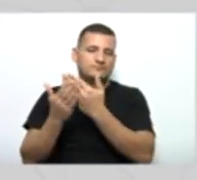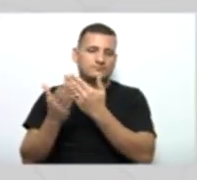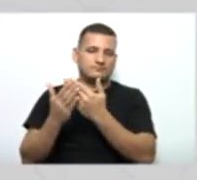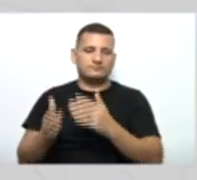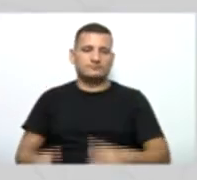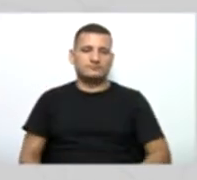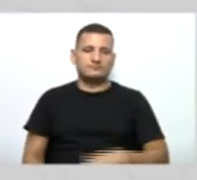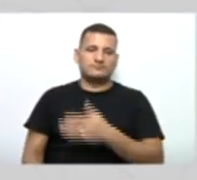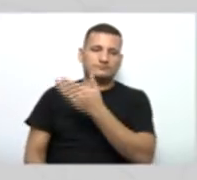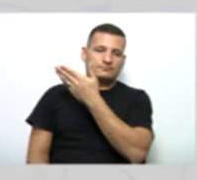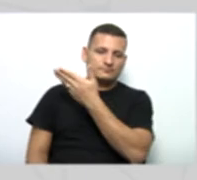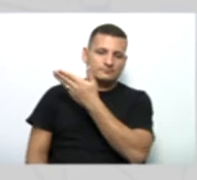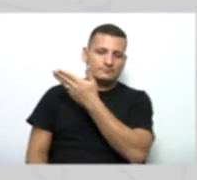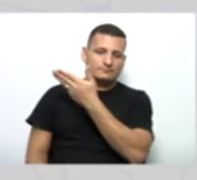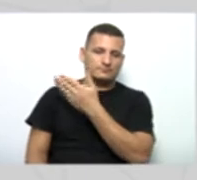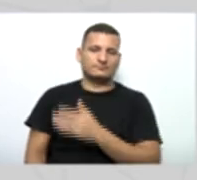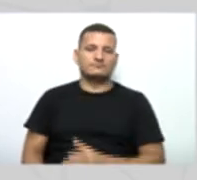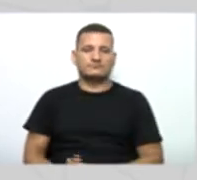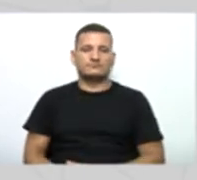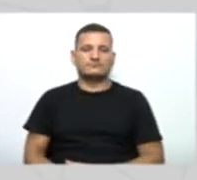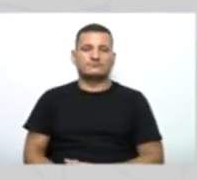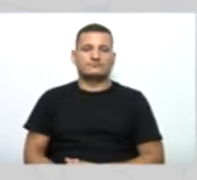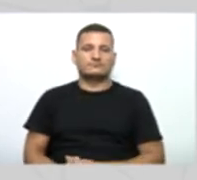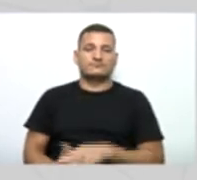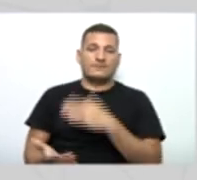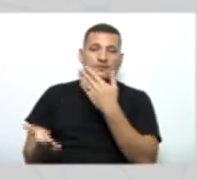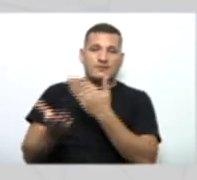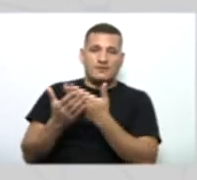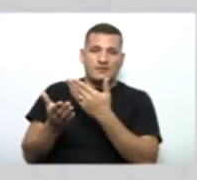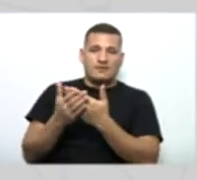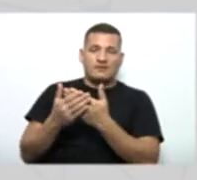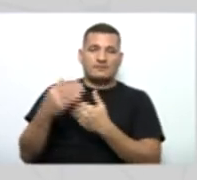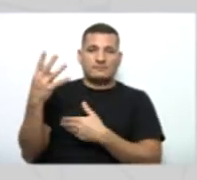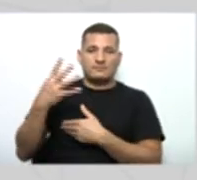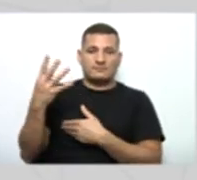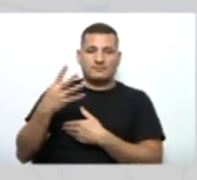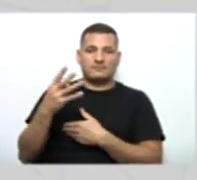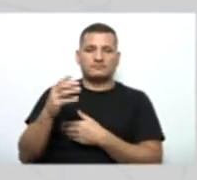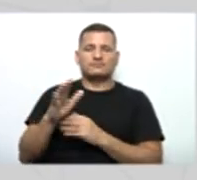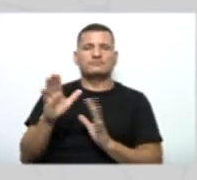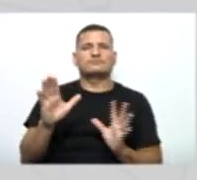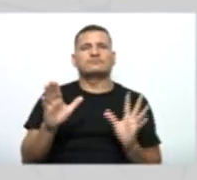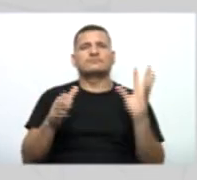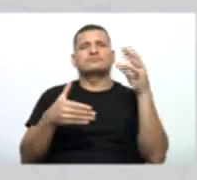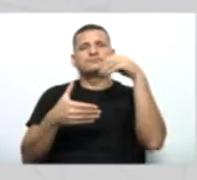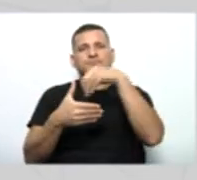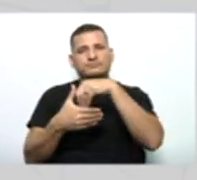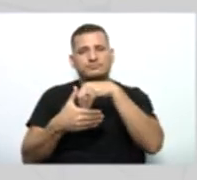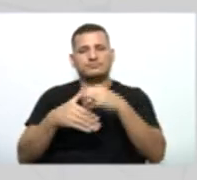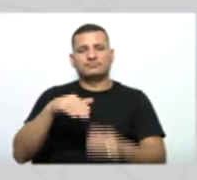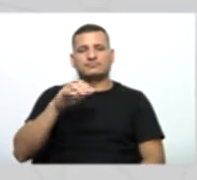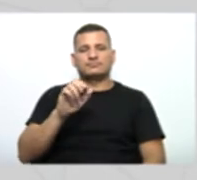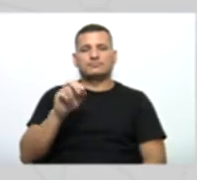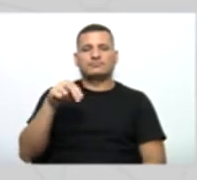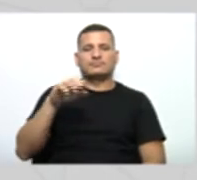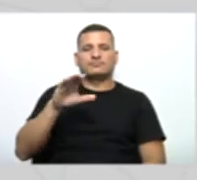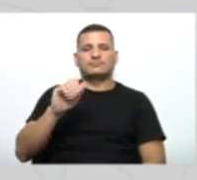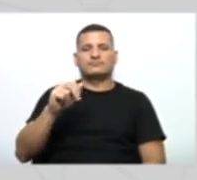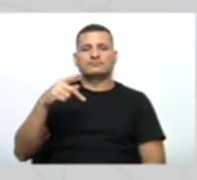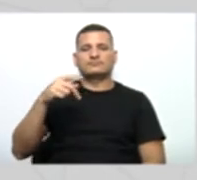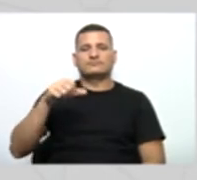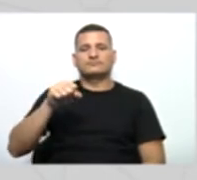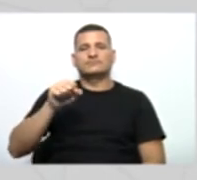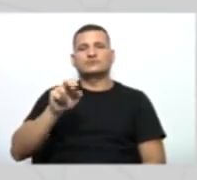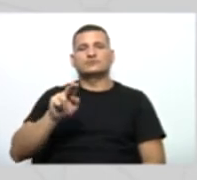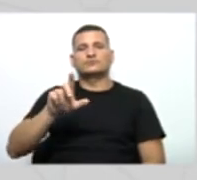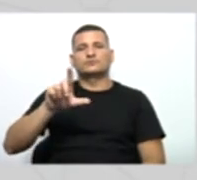Olha aí, ó. Conteúdo da teleaula 4. Encapsulamento, utilizando modificadores de acesso.